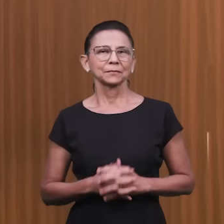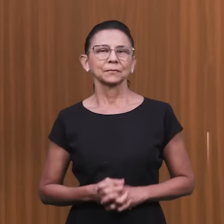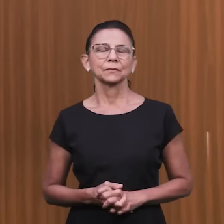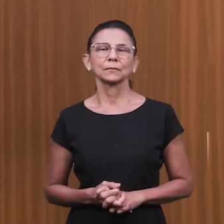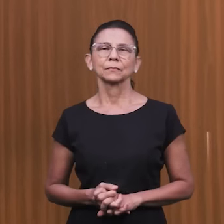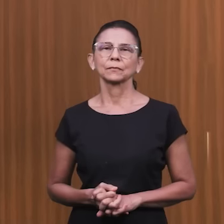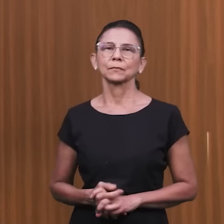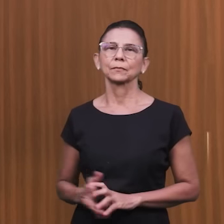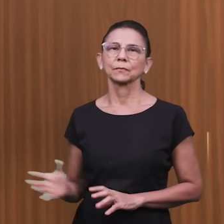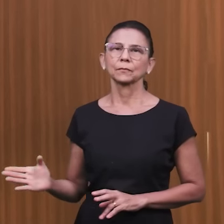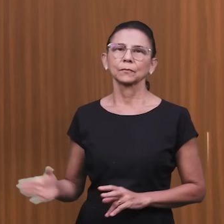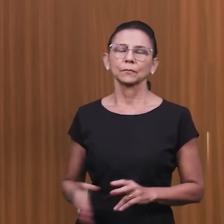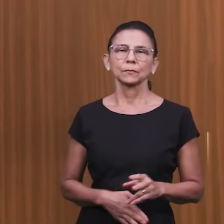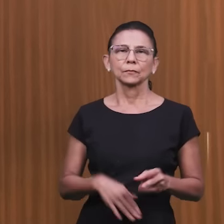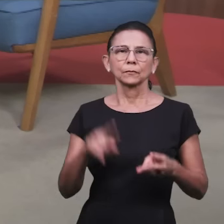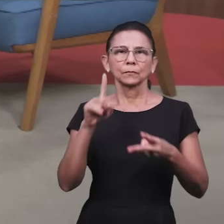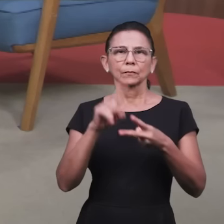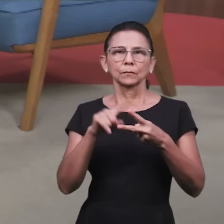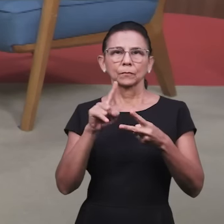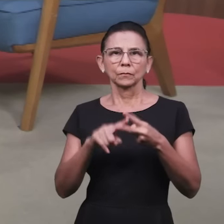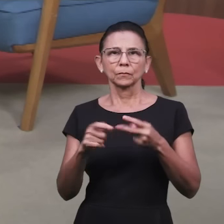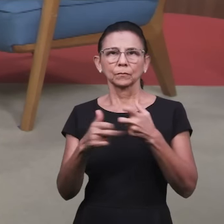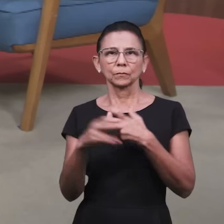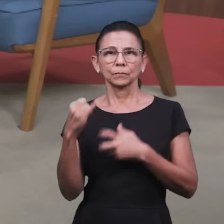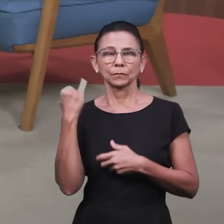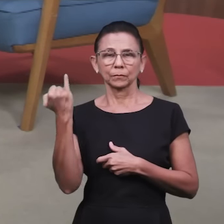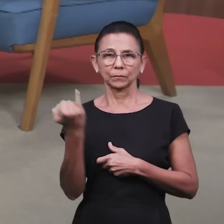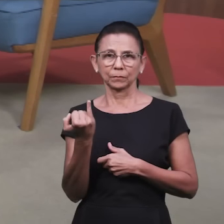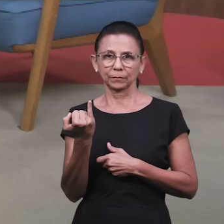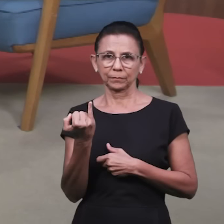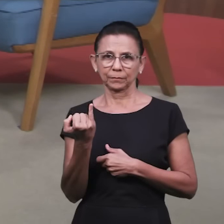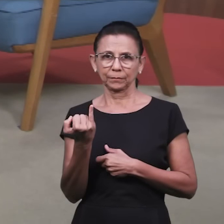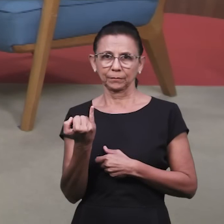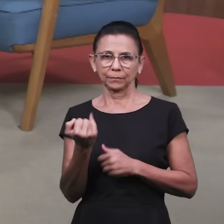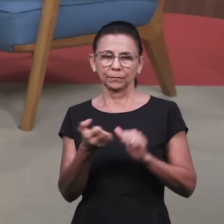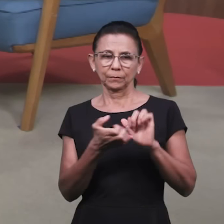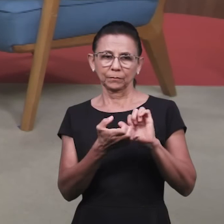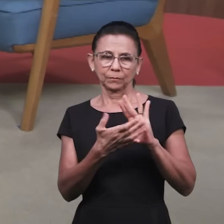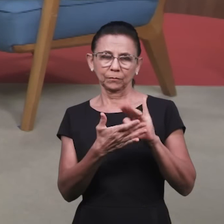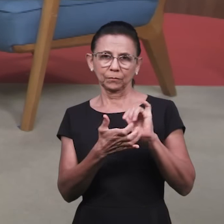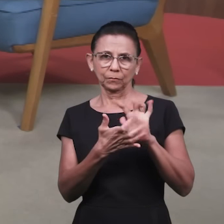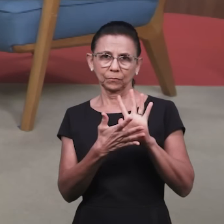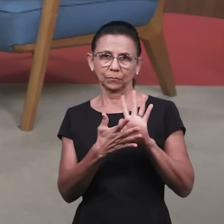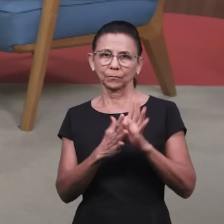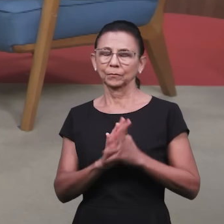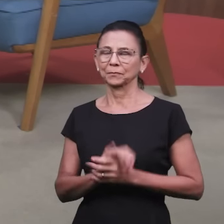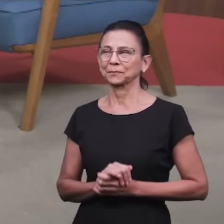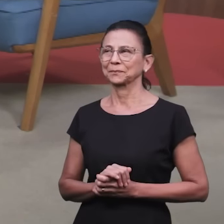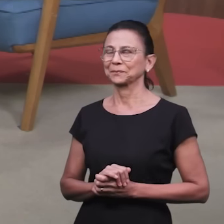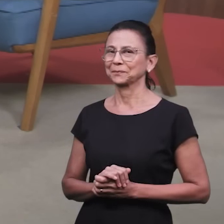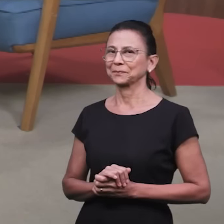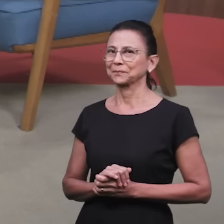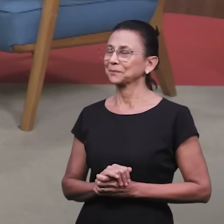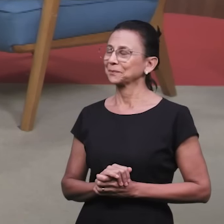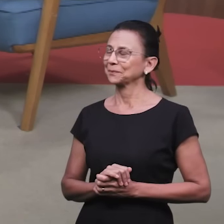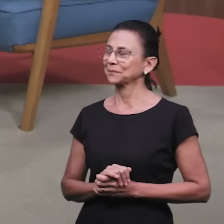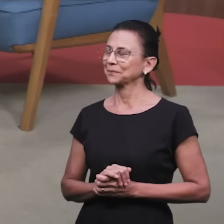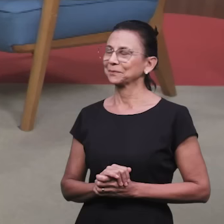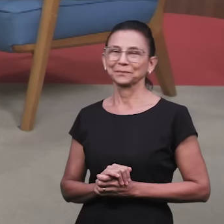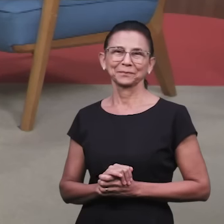acessibilidade@presbiterio.org.br. A paz do Senhor Jesus. Duas coisas são muito importantes no louvor da igreja. A primeira são